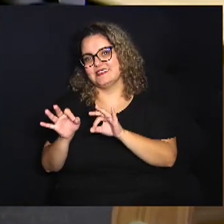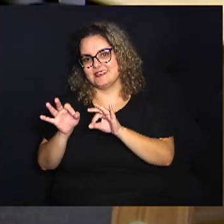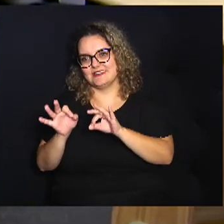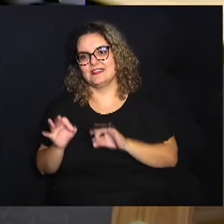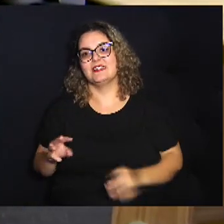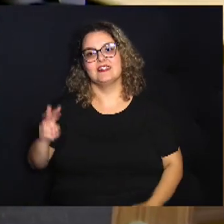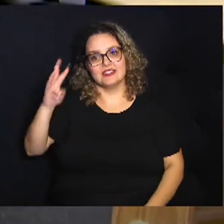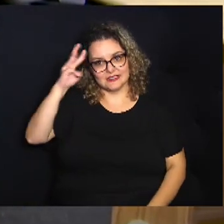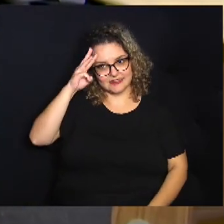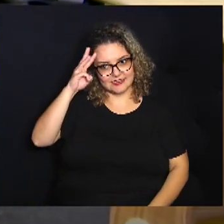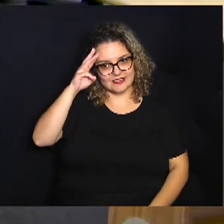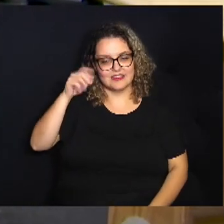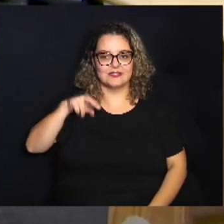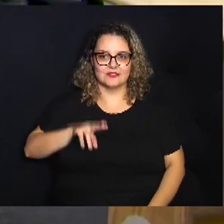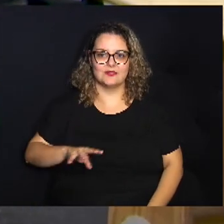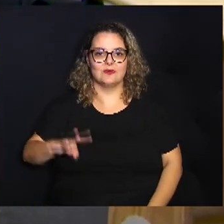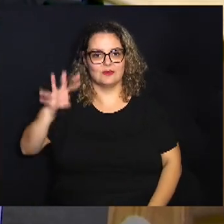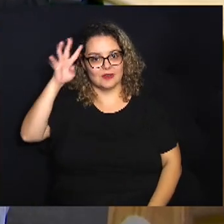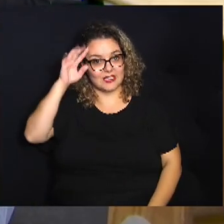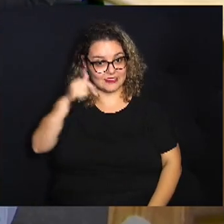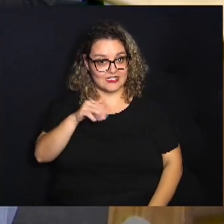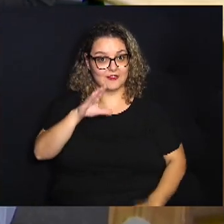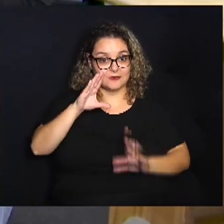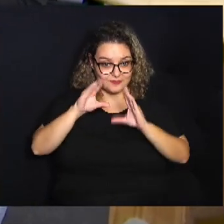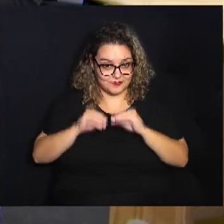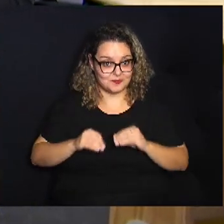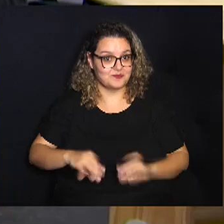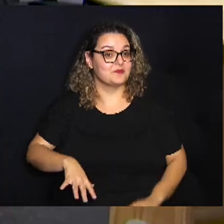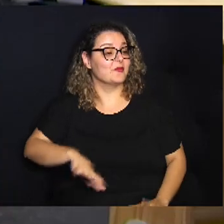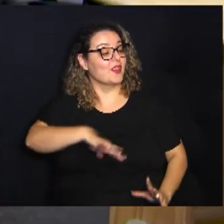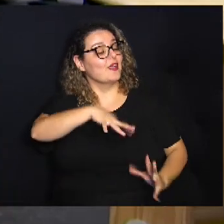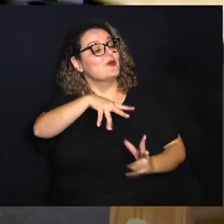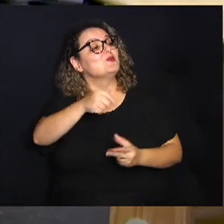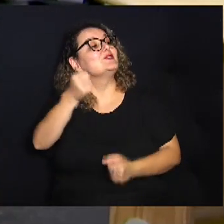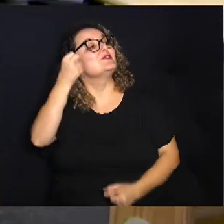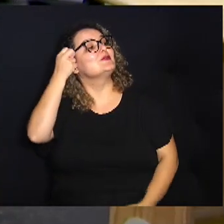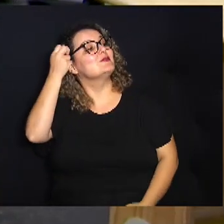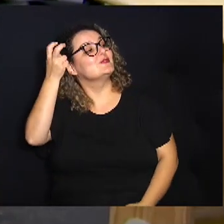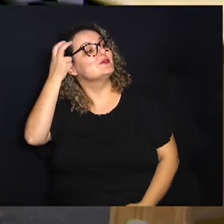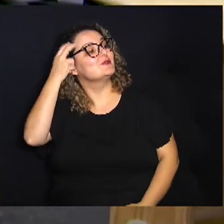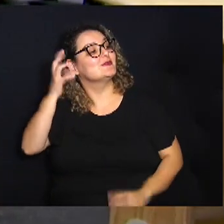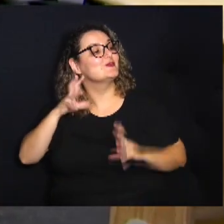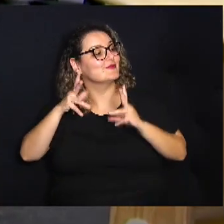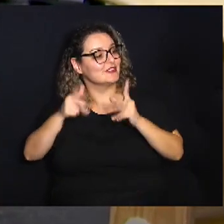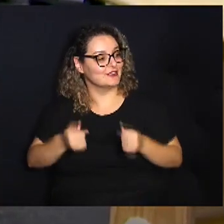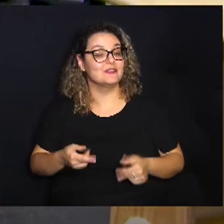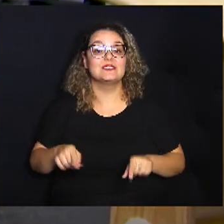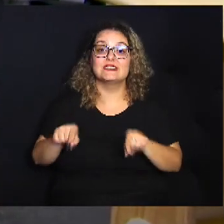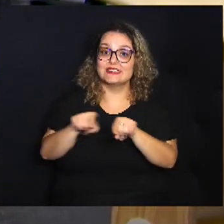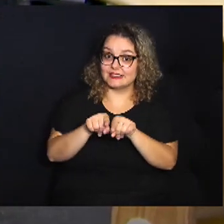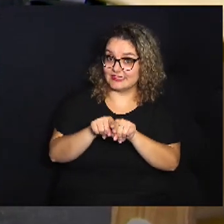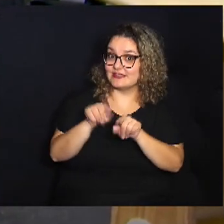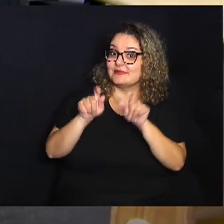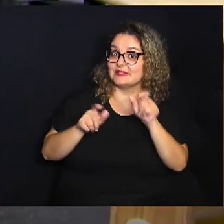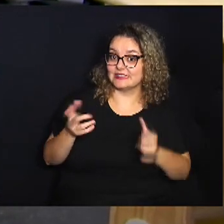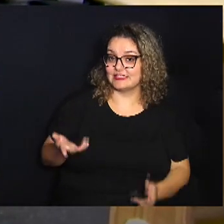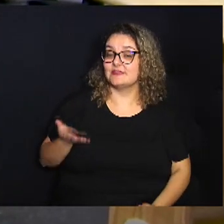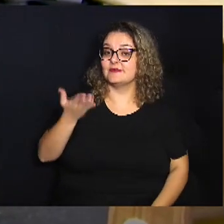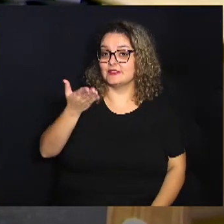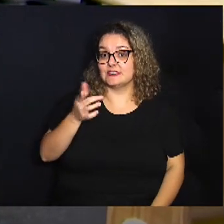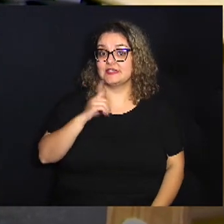ou quartas-feiras, às 19h. É um mundo cultural disponível para todo mundo, inclusive, pessoal, você